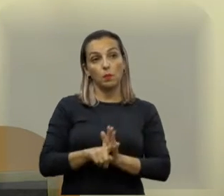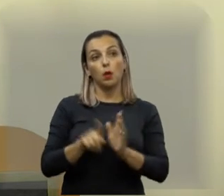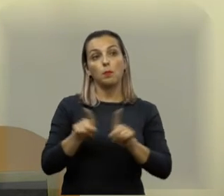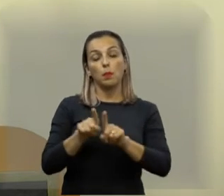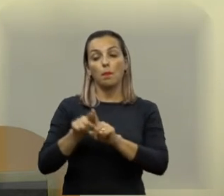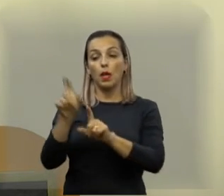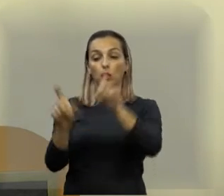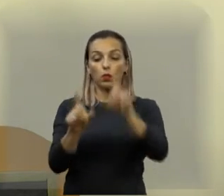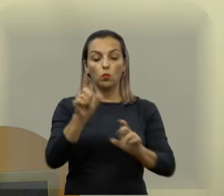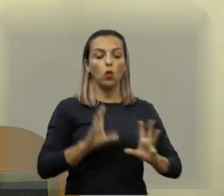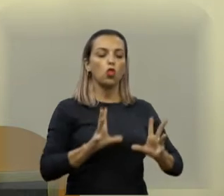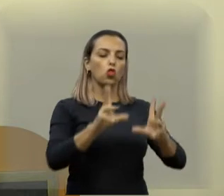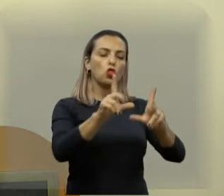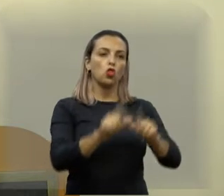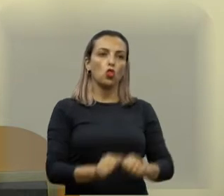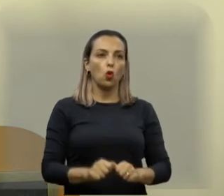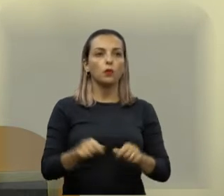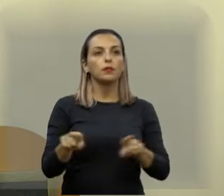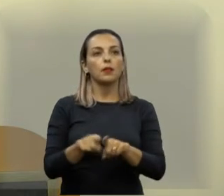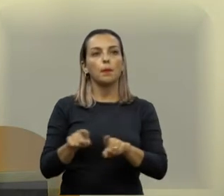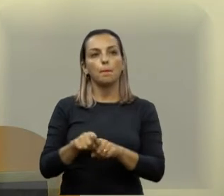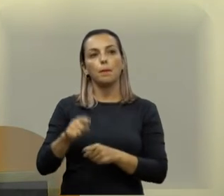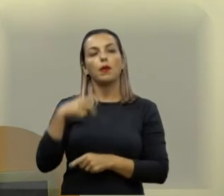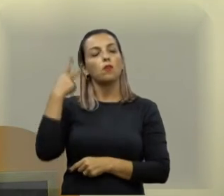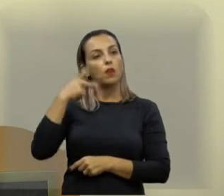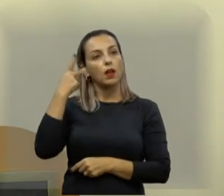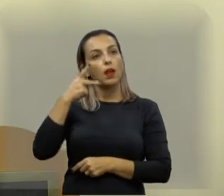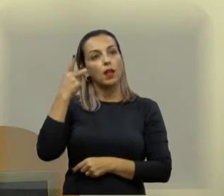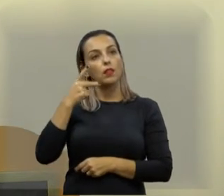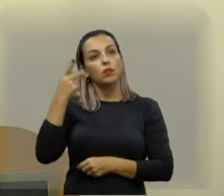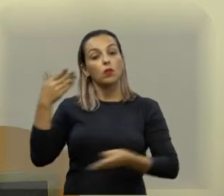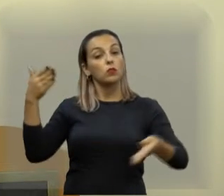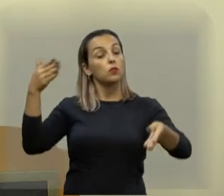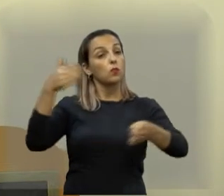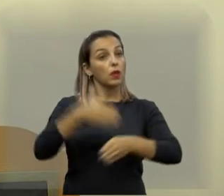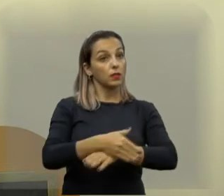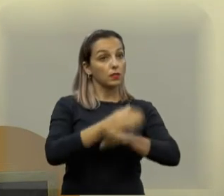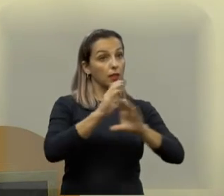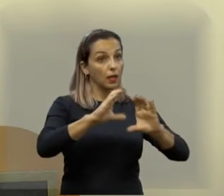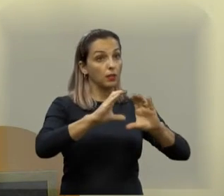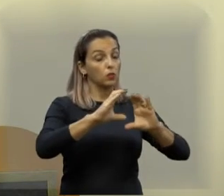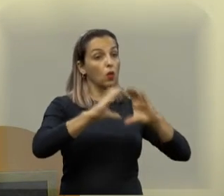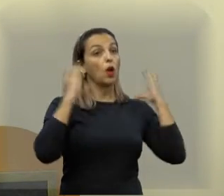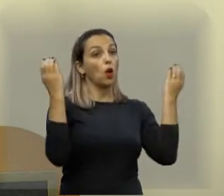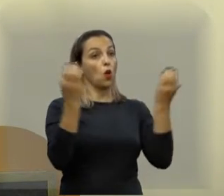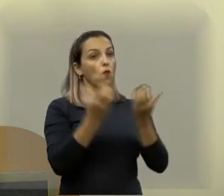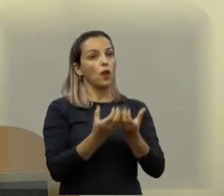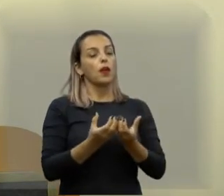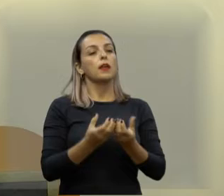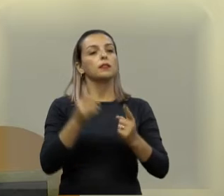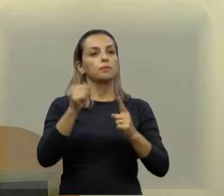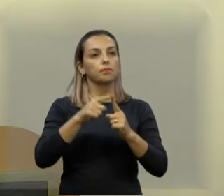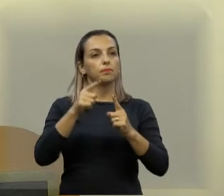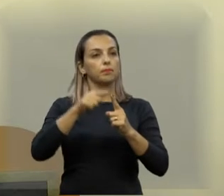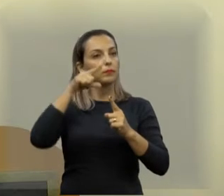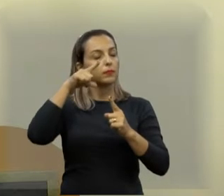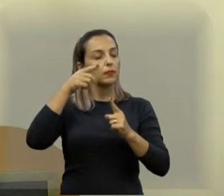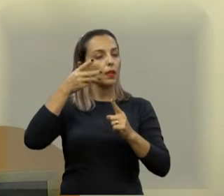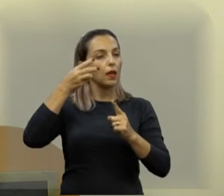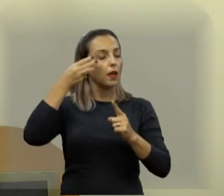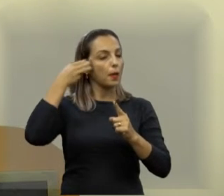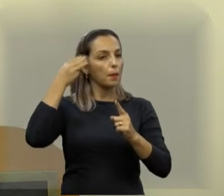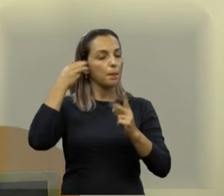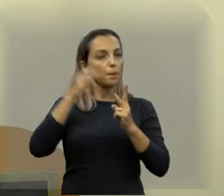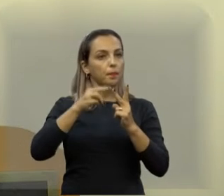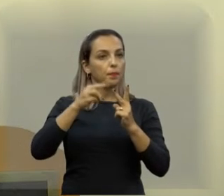de agradecer também os vereadores que foram na nossa pré-conferência na conferência que foi o Guilherme Bianchi EA Filipa Brunelli Quero Agradecer vocês por